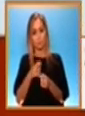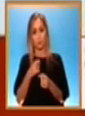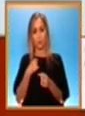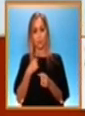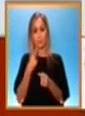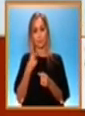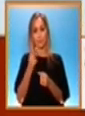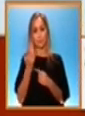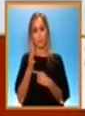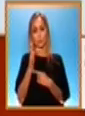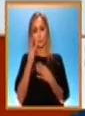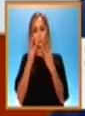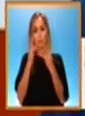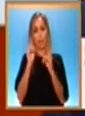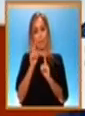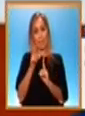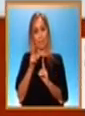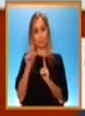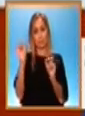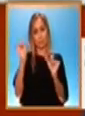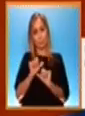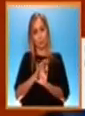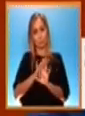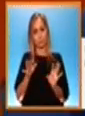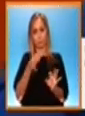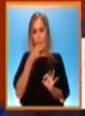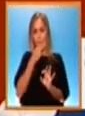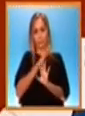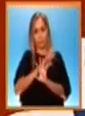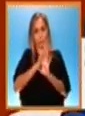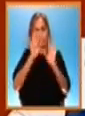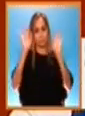ter do teatro é esta e está errada. Pronto, já falou.